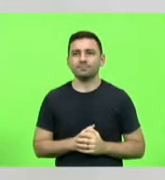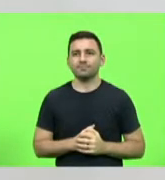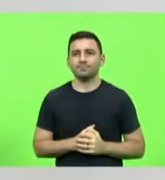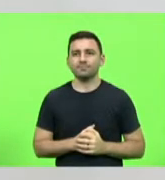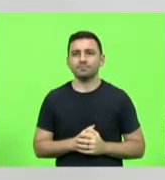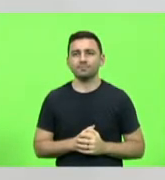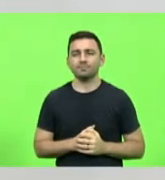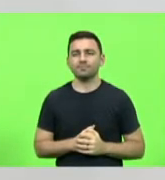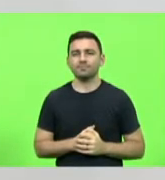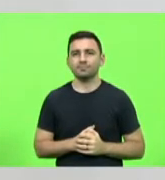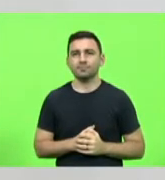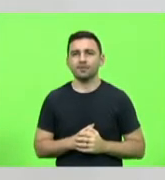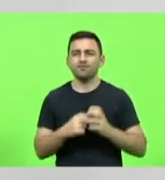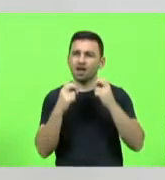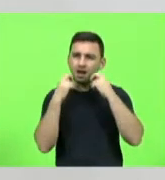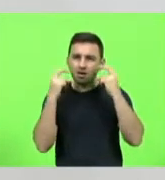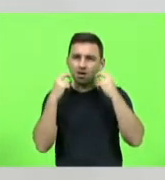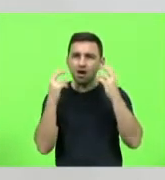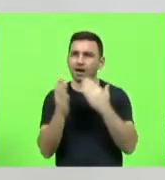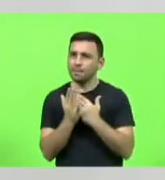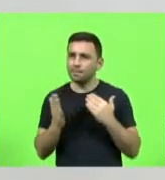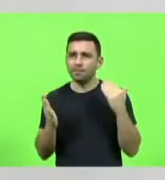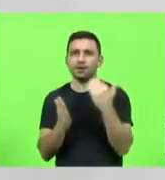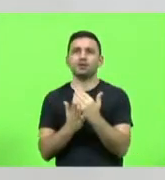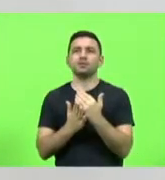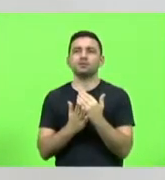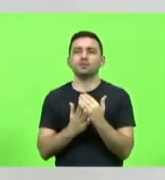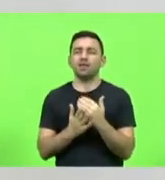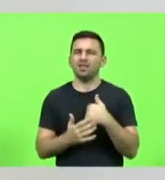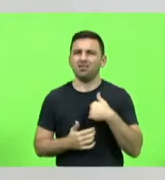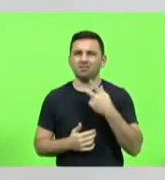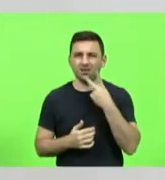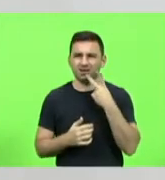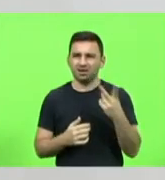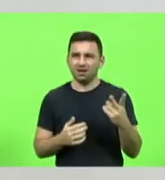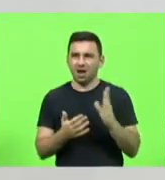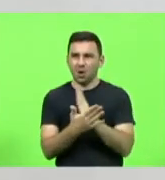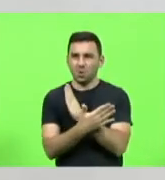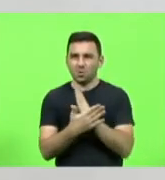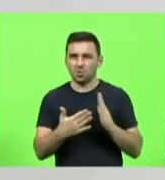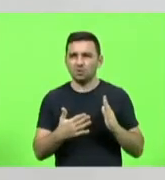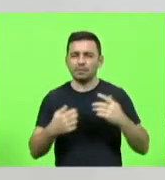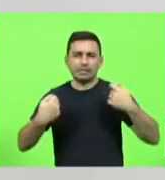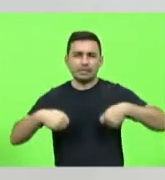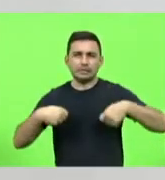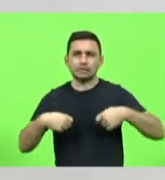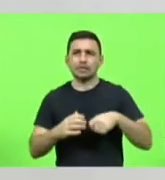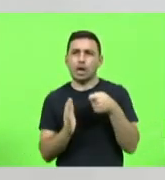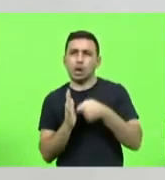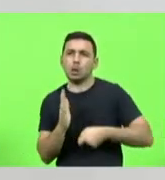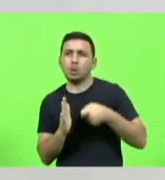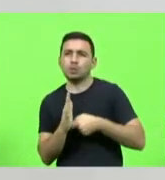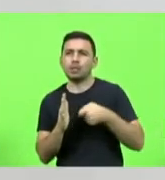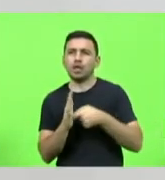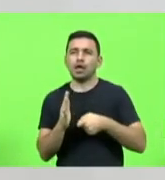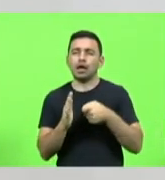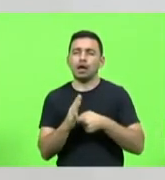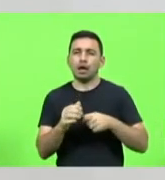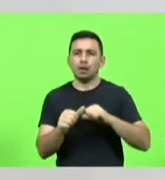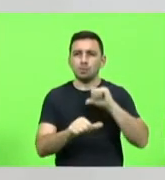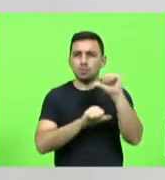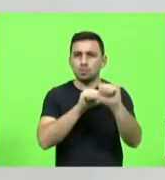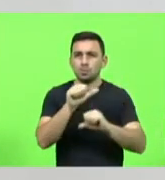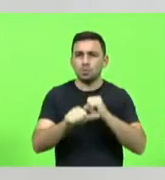Uma vergonha tão grande. Quando eu vejo gente aqui falando, nós temos que lutar pelo reajuste dos